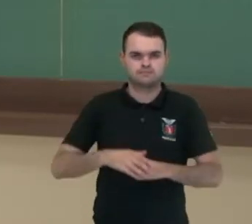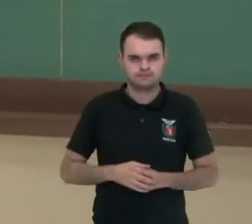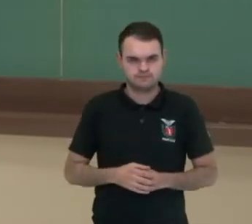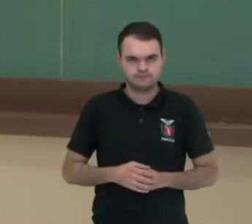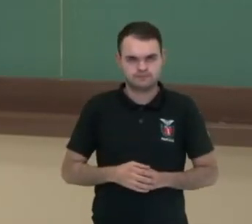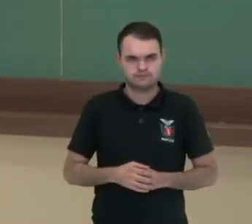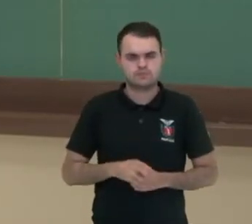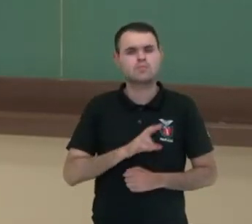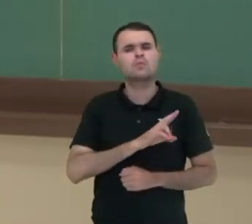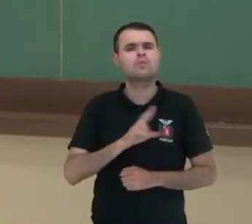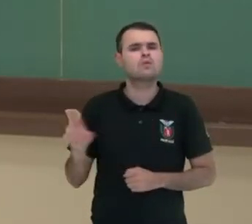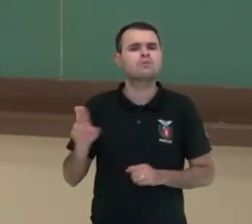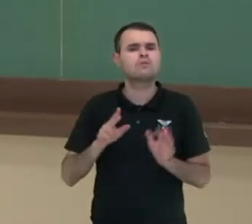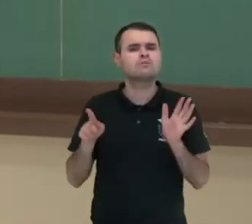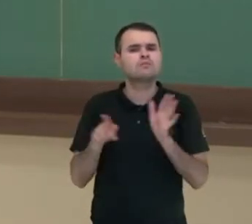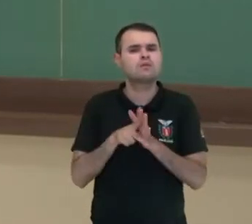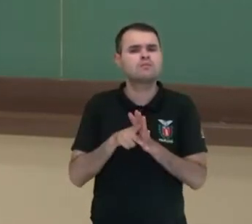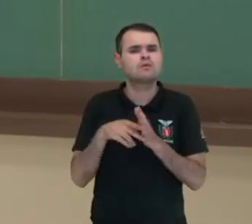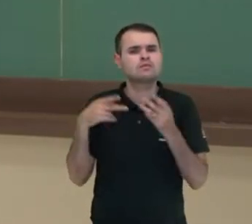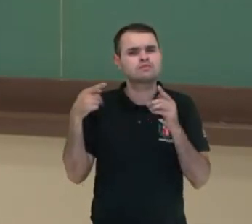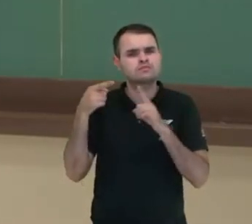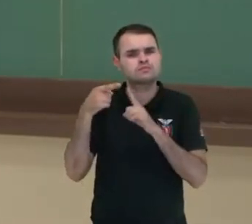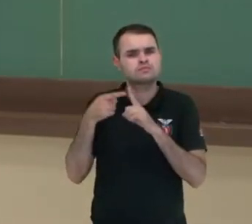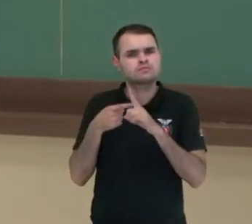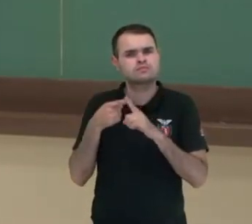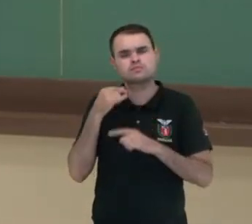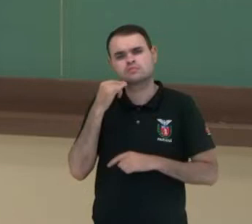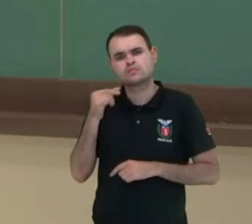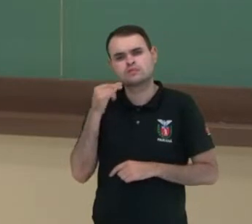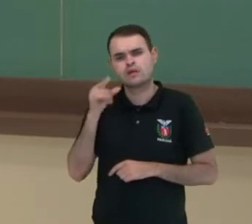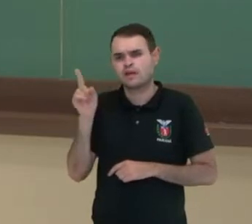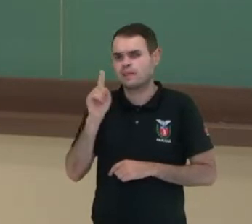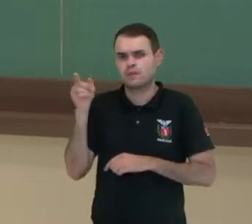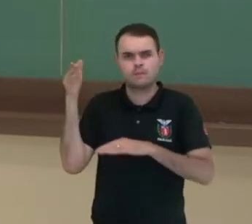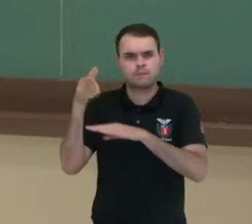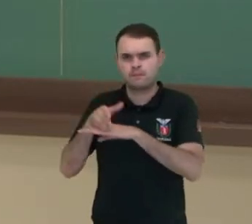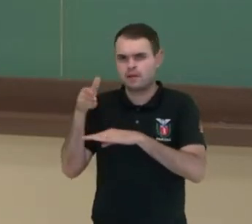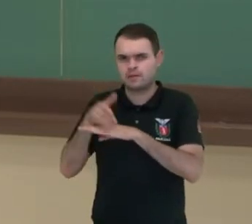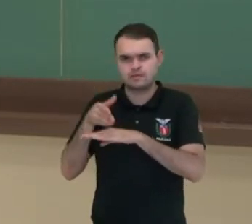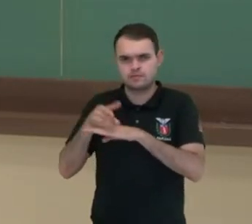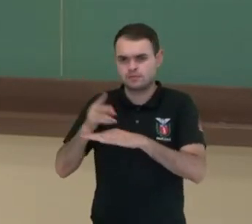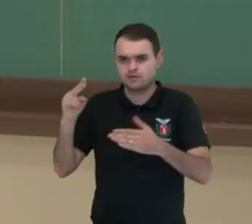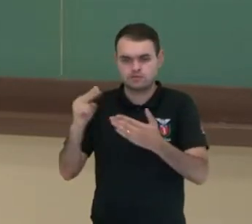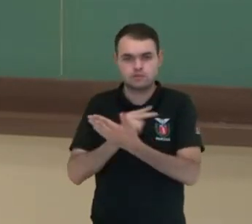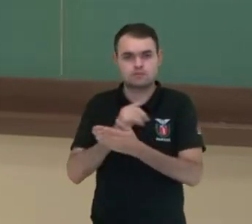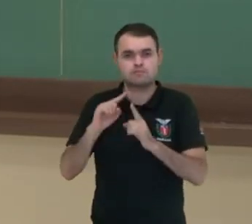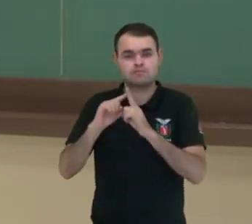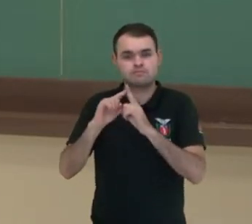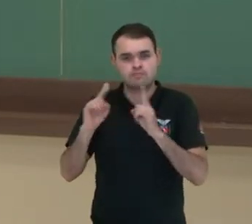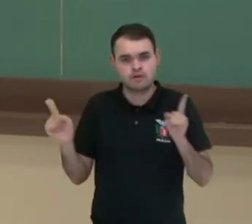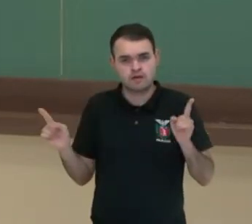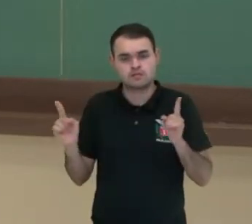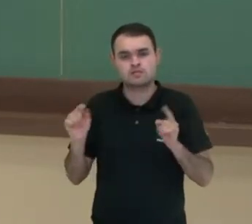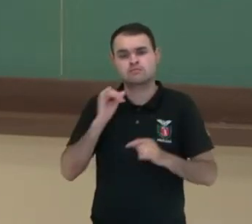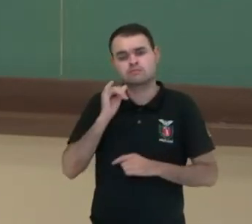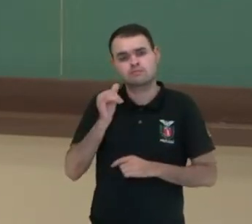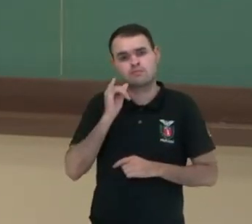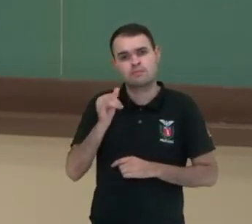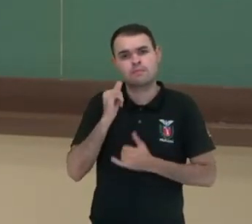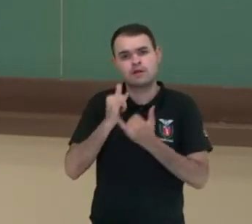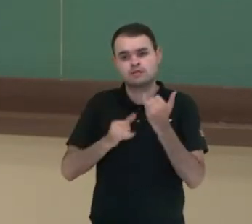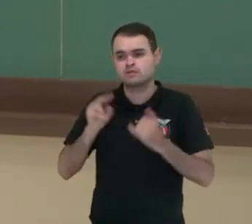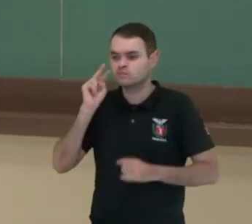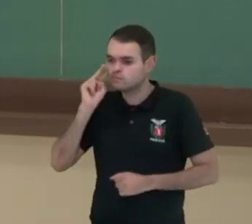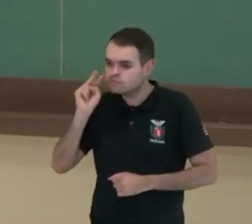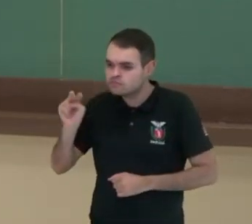o nome dado a esse narrador, né? Que ele não participa dos acontecimentos, mas ele conta a história como se ele visse os